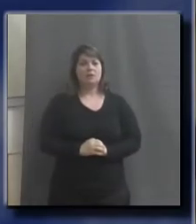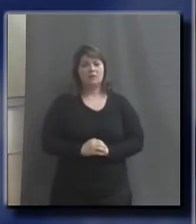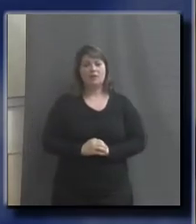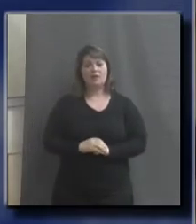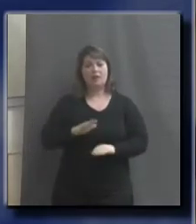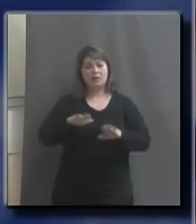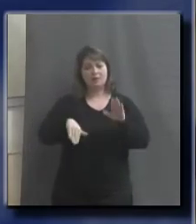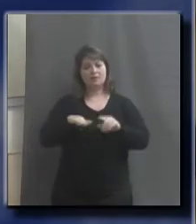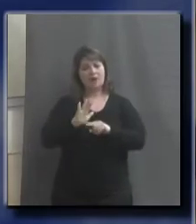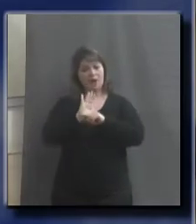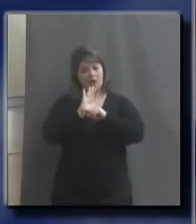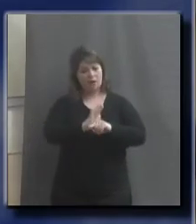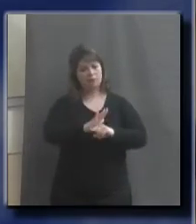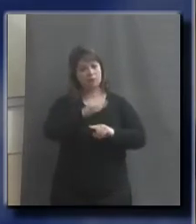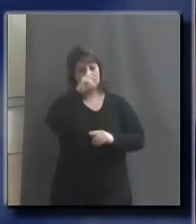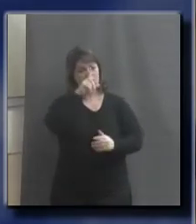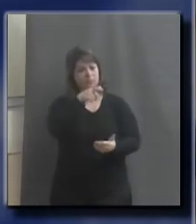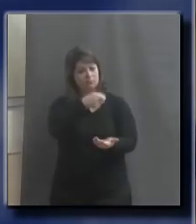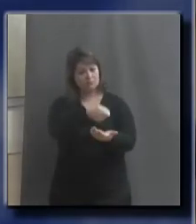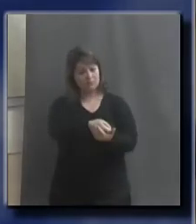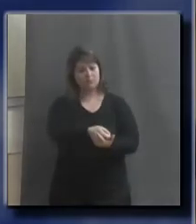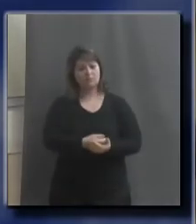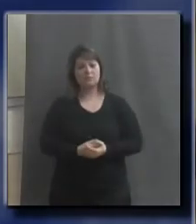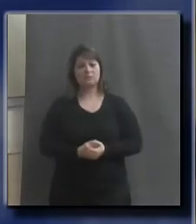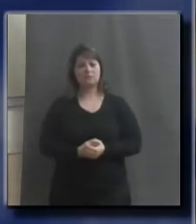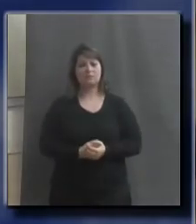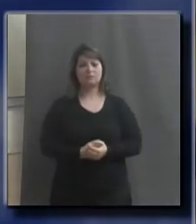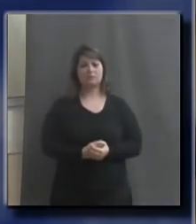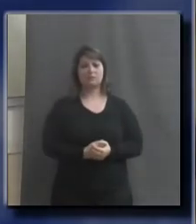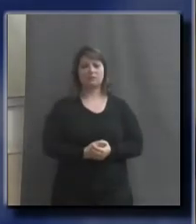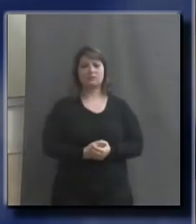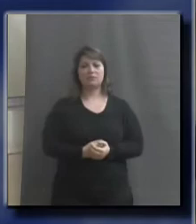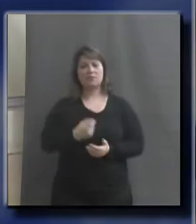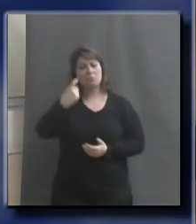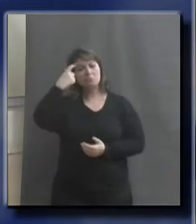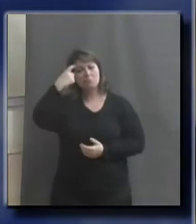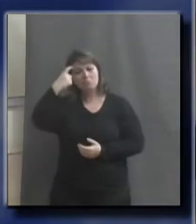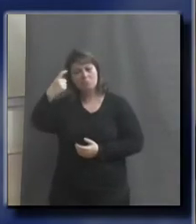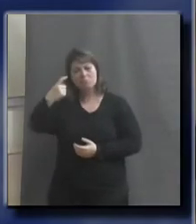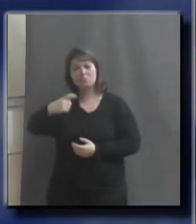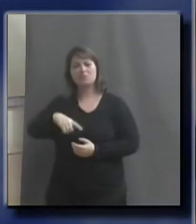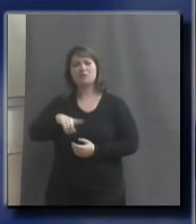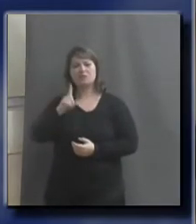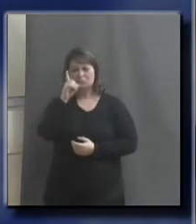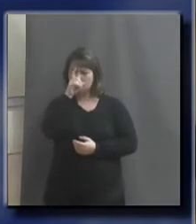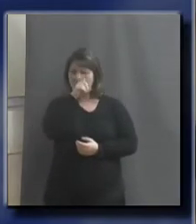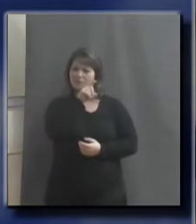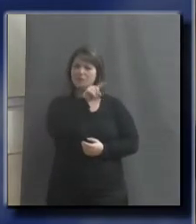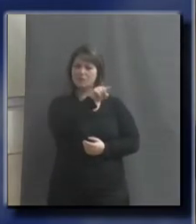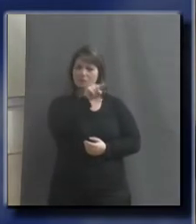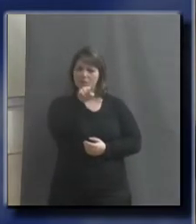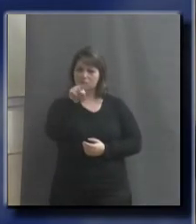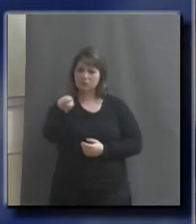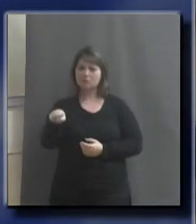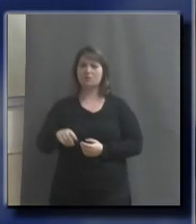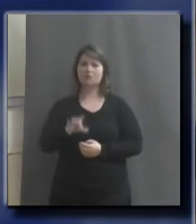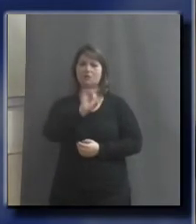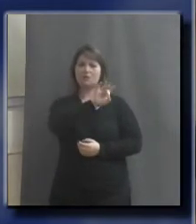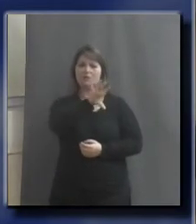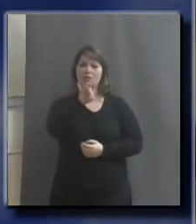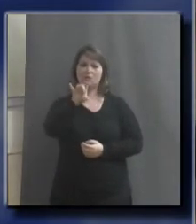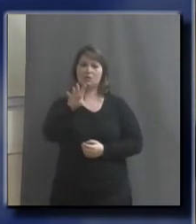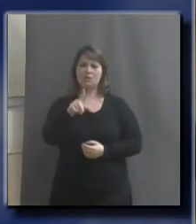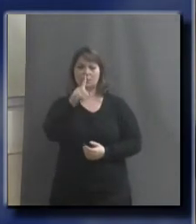ajude ou até tutele essa tomada de decisão, né? E aí penso que é uma dificuldade de autorresponsabilização